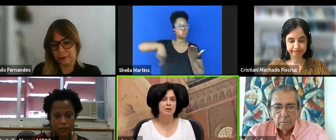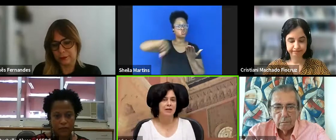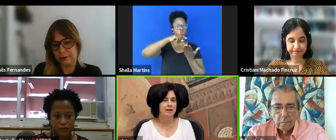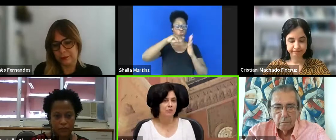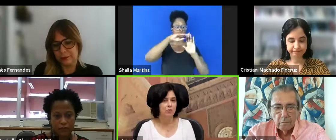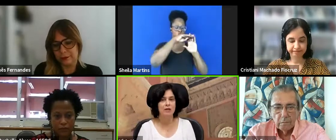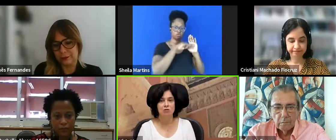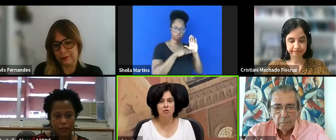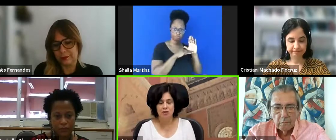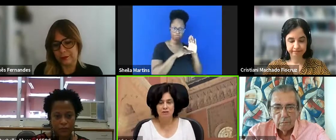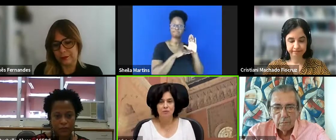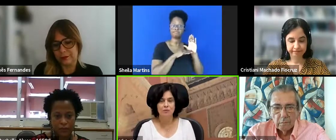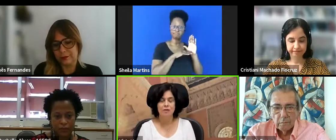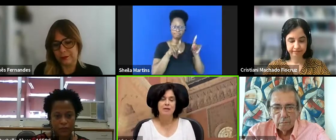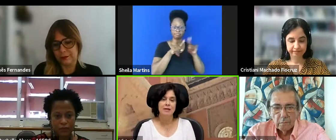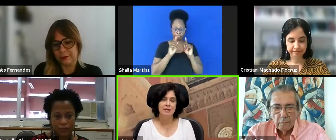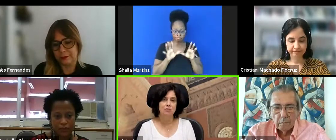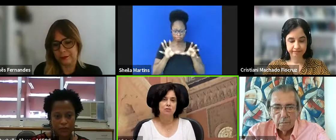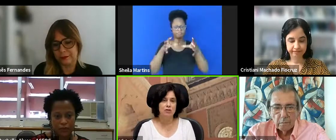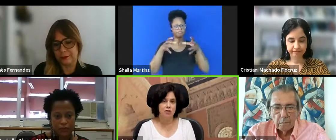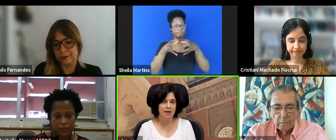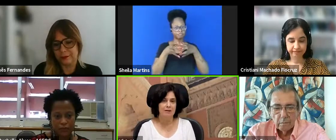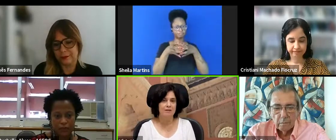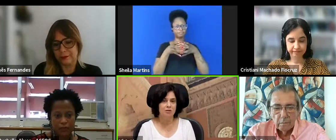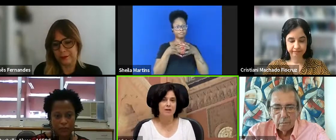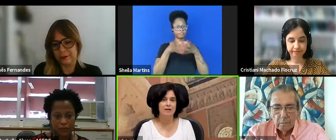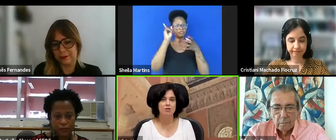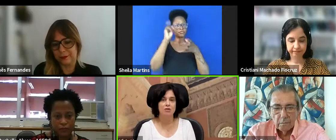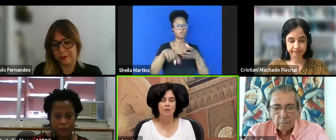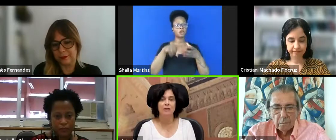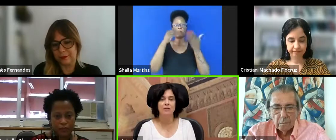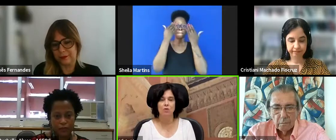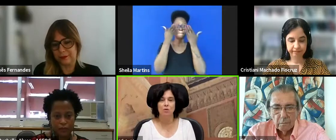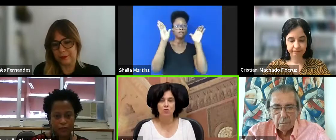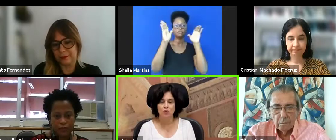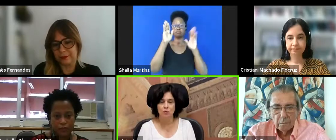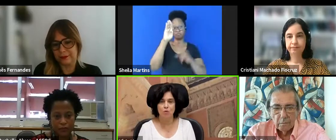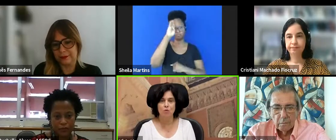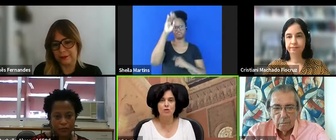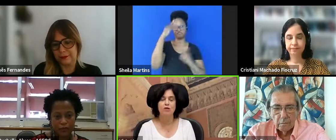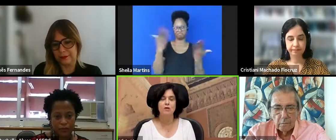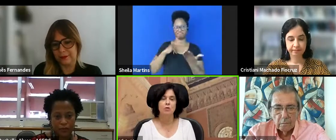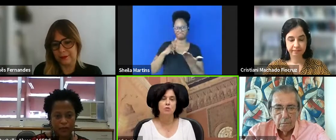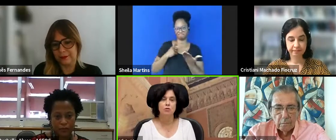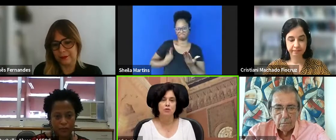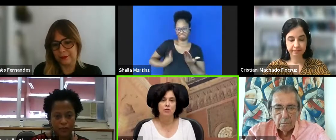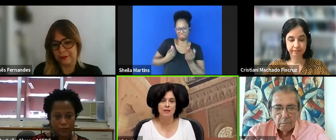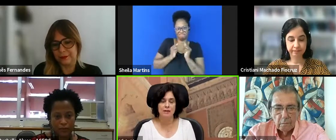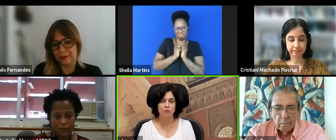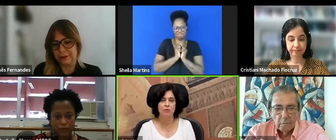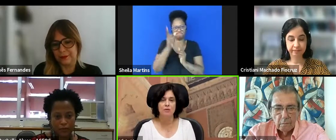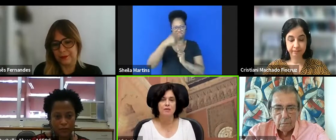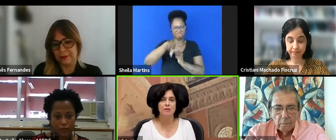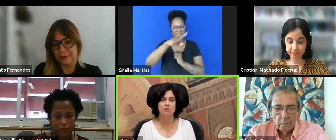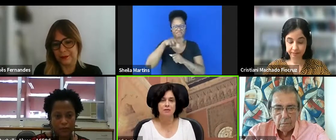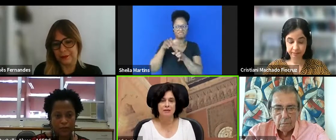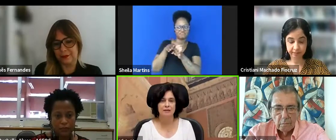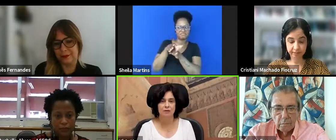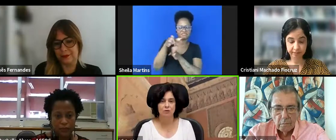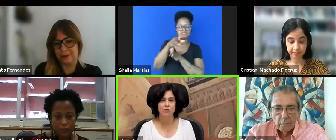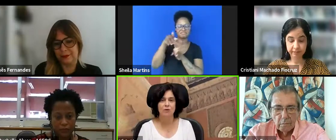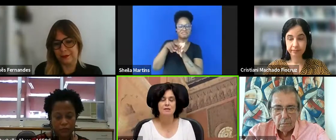programas, do coletivo e dos destaques, né, que estão aqui conosco hoje, os orientadores,